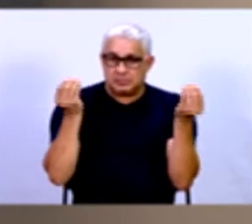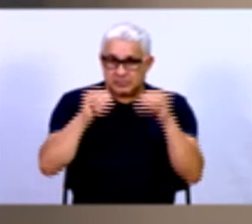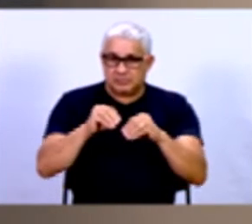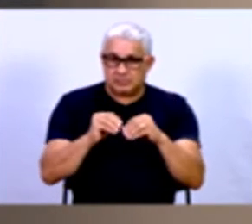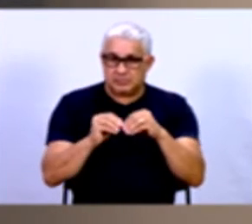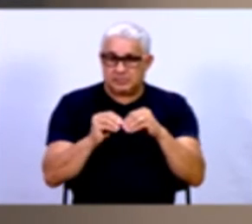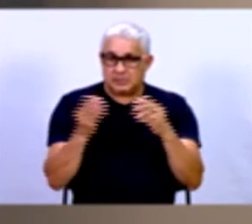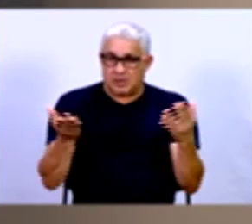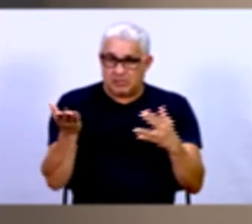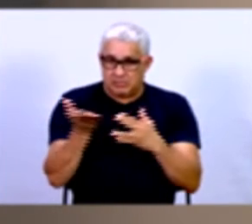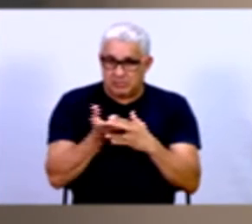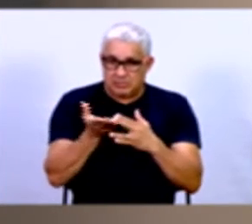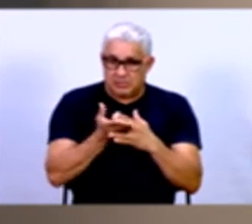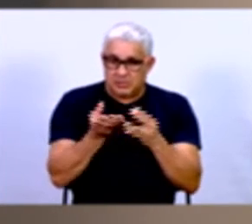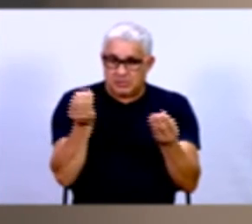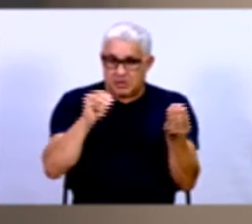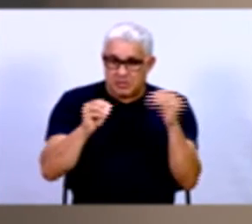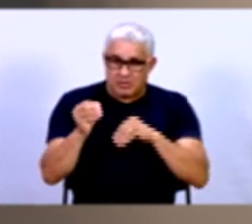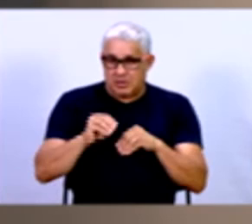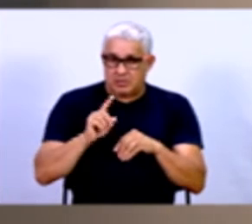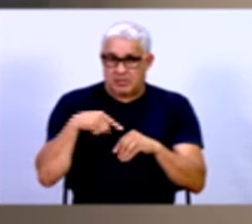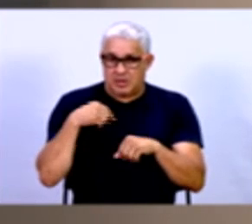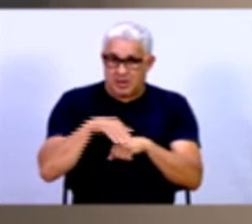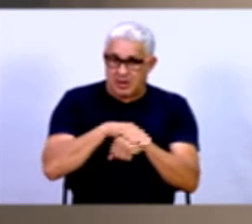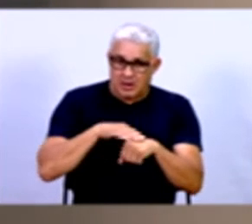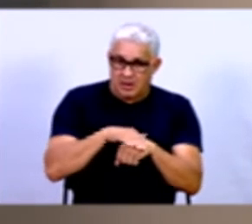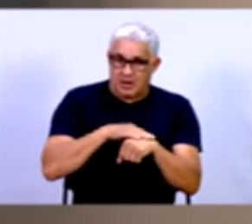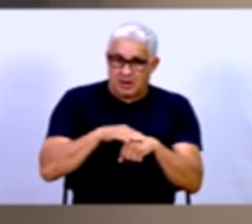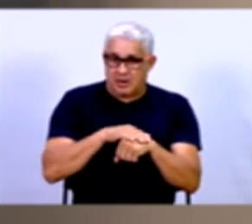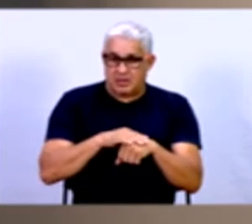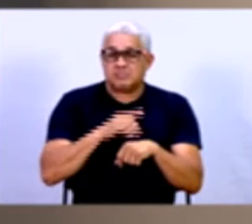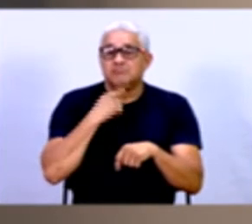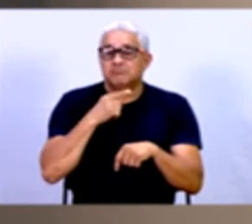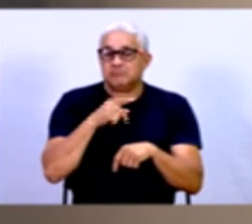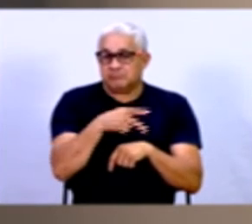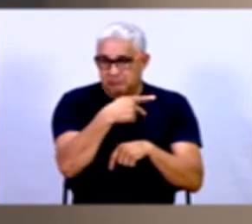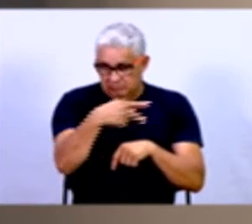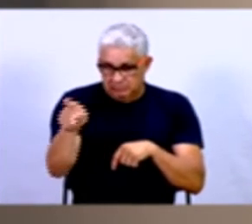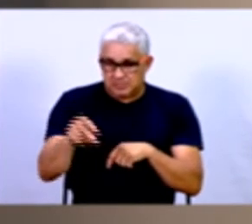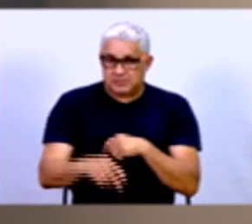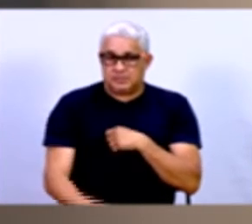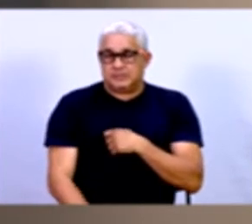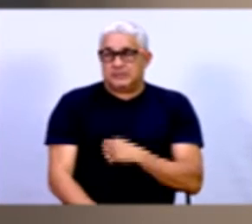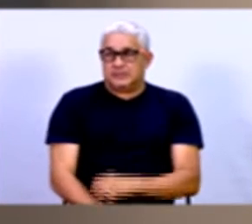intervalo, na hora que eu for resolvendo eles, a gente já vai conversando em cima dessas dúvidas aí, né?